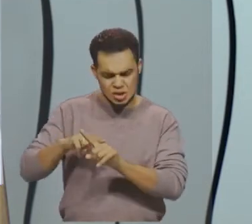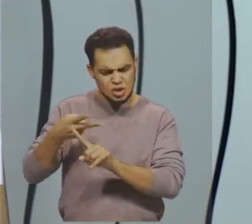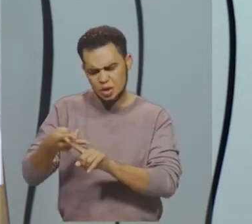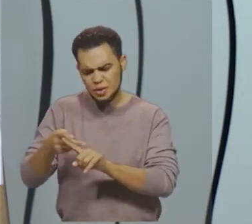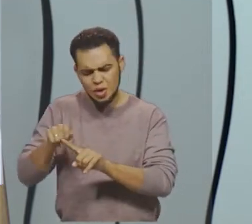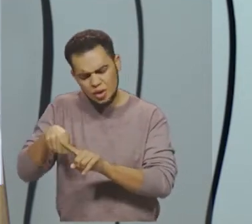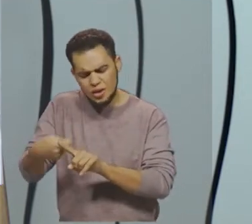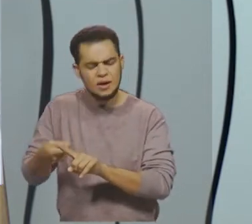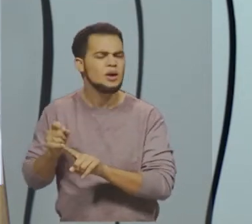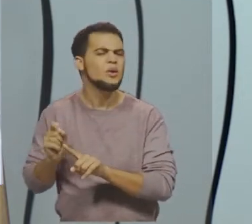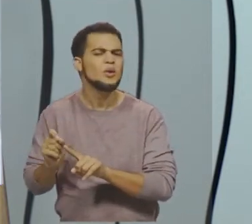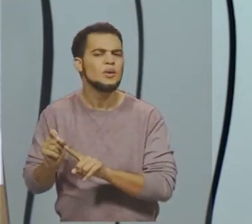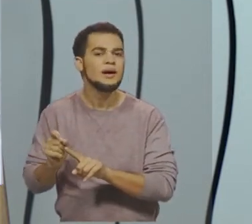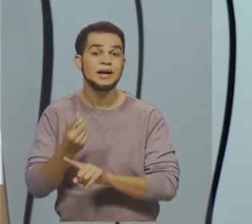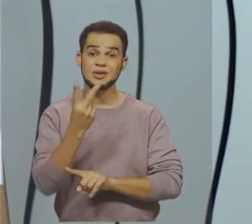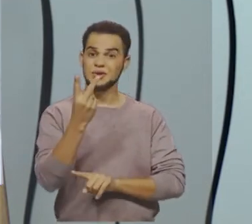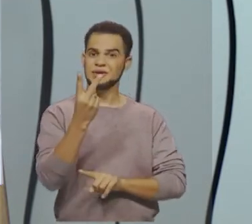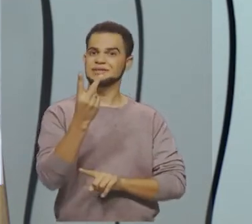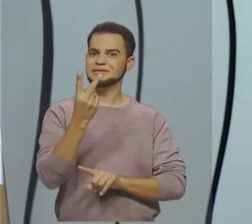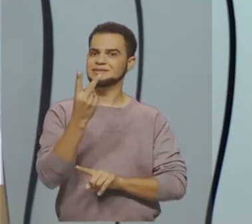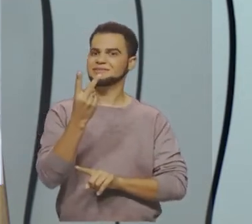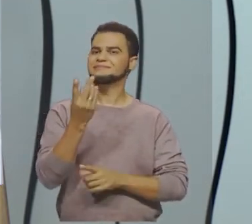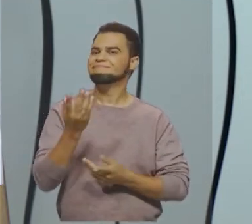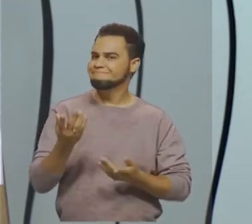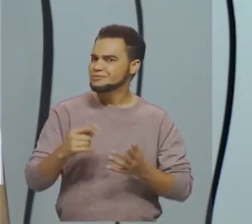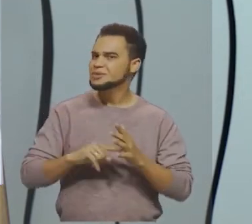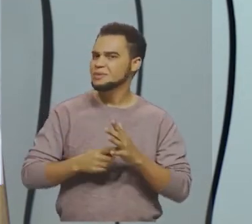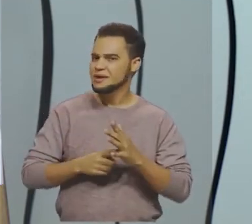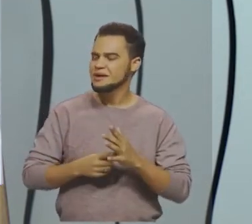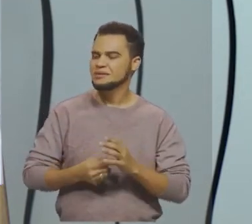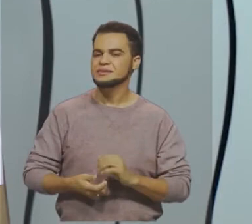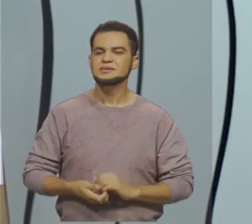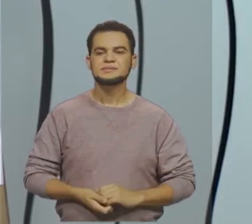por 2. Beleza? Então,